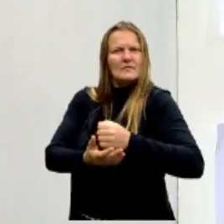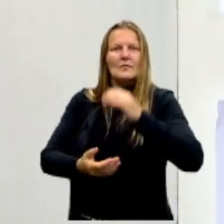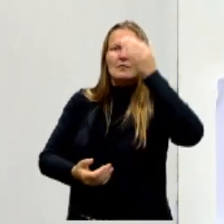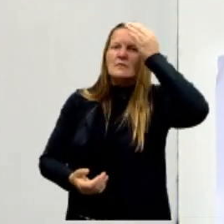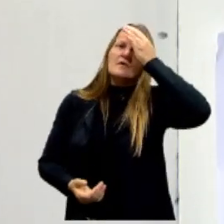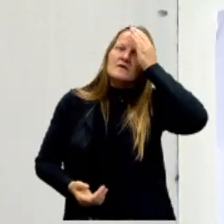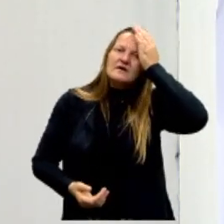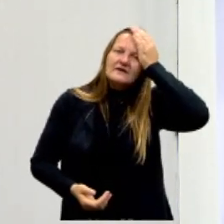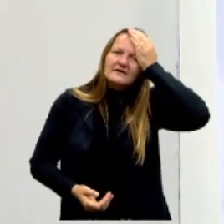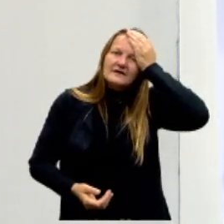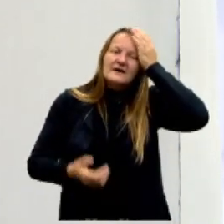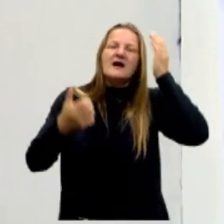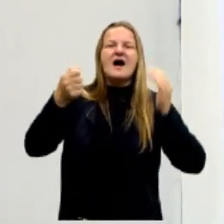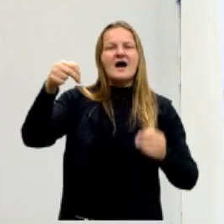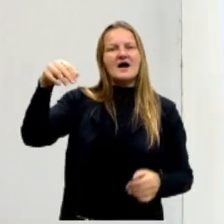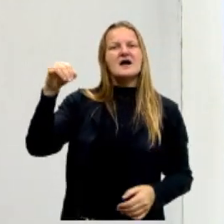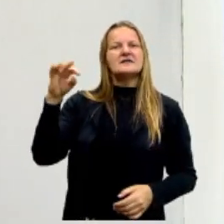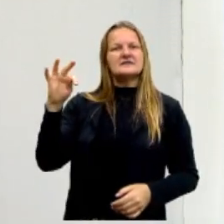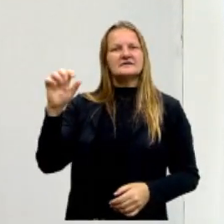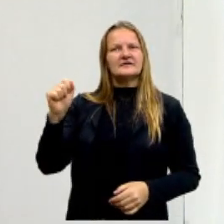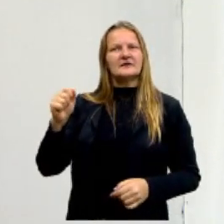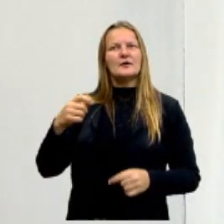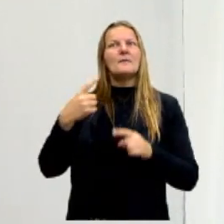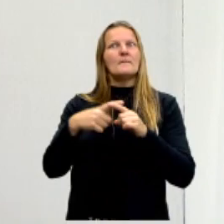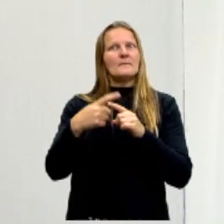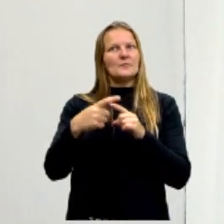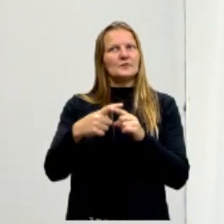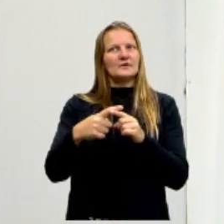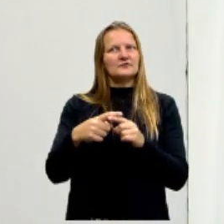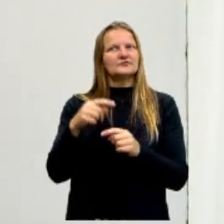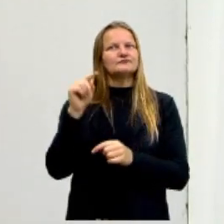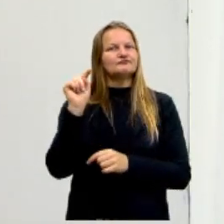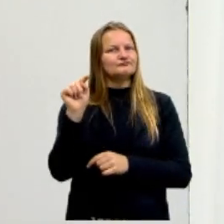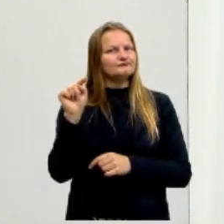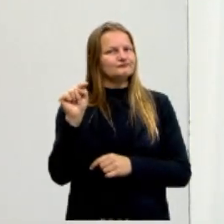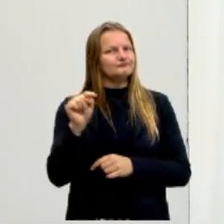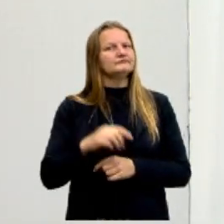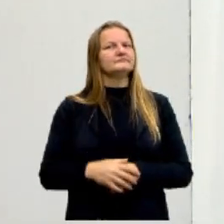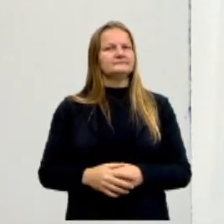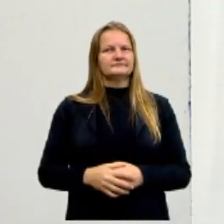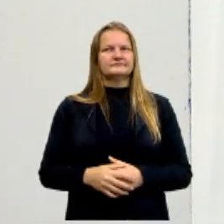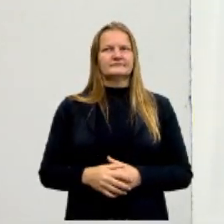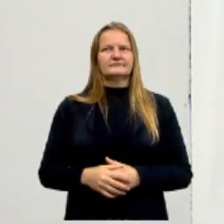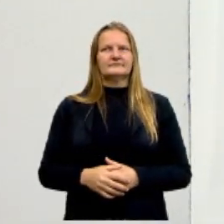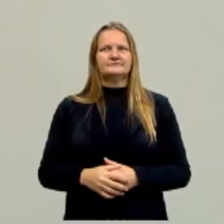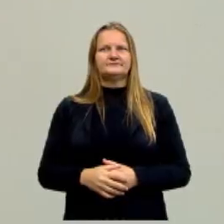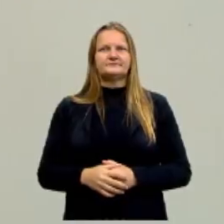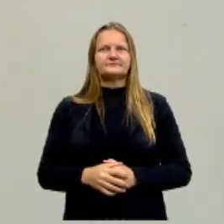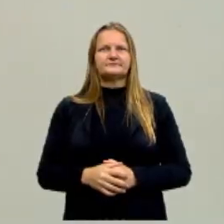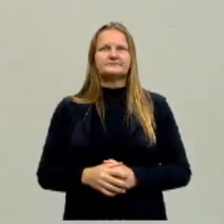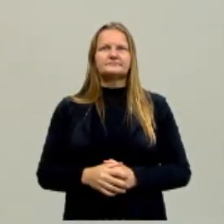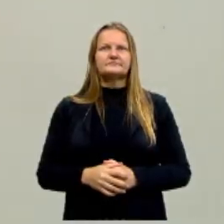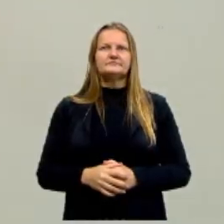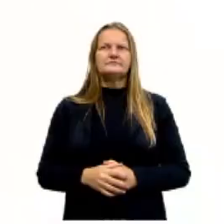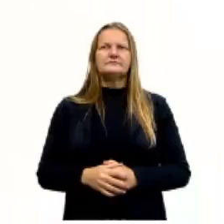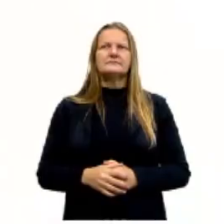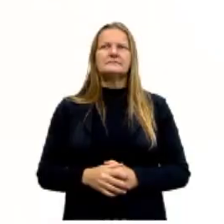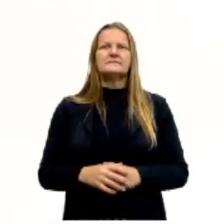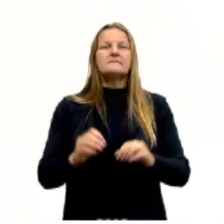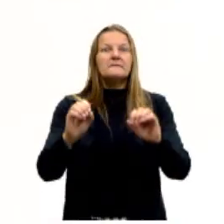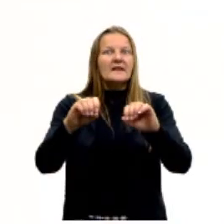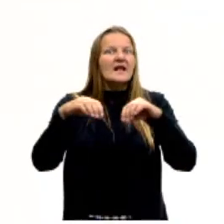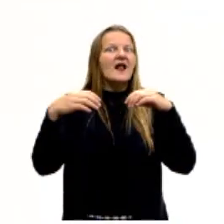foi que aconteceu a tudo por causa dessa te treta aqui que vocês estão vendo ó é